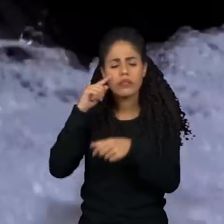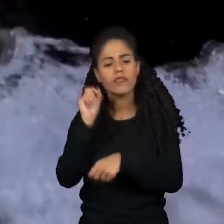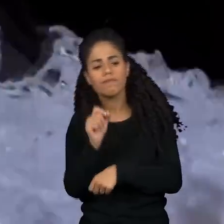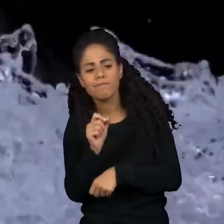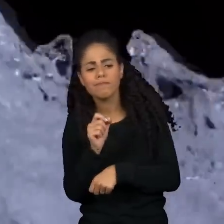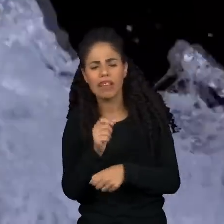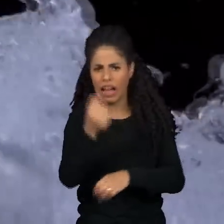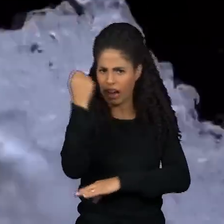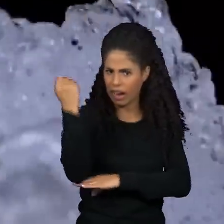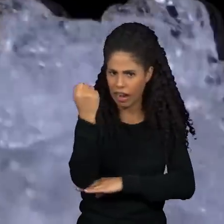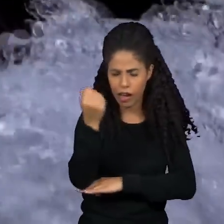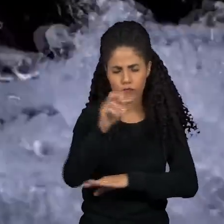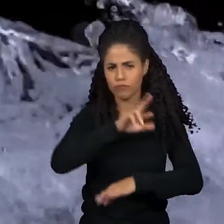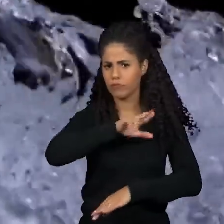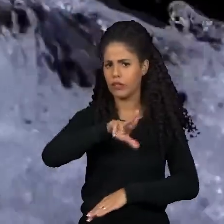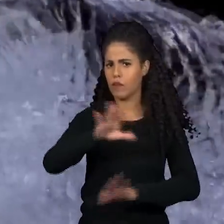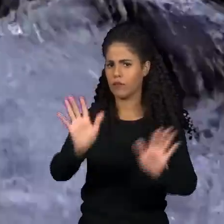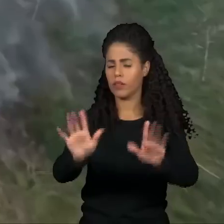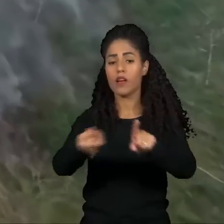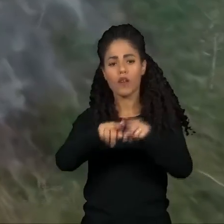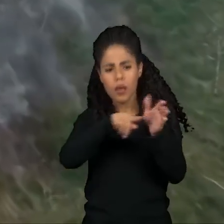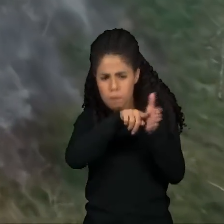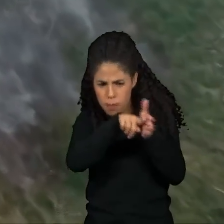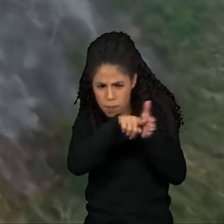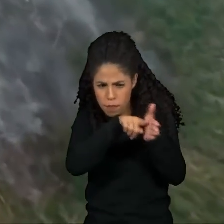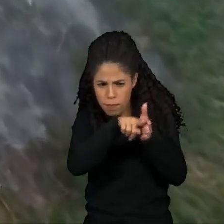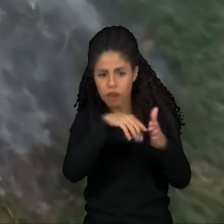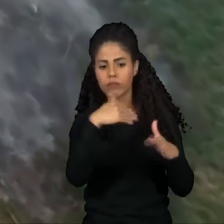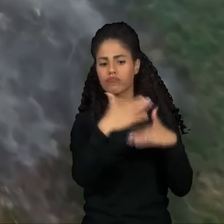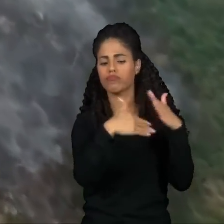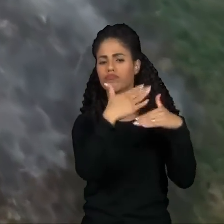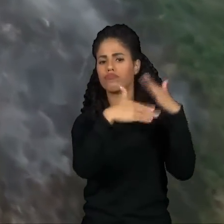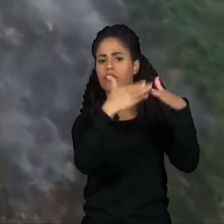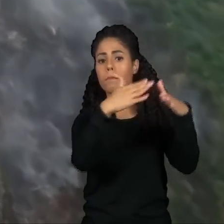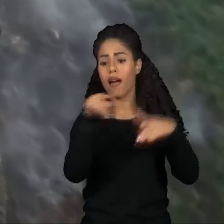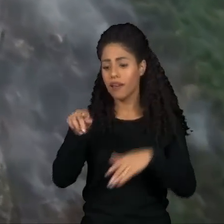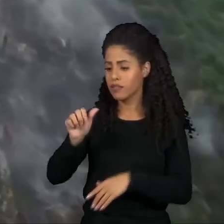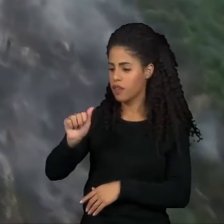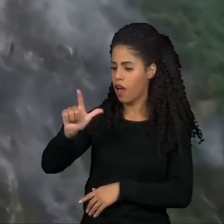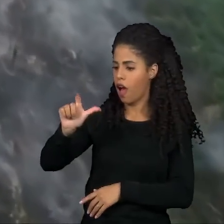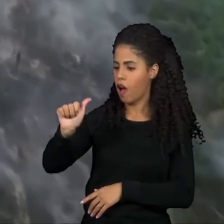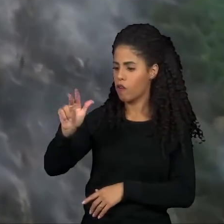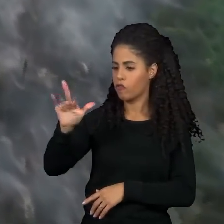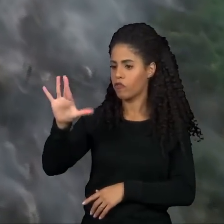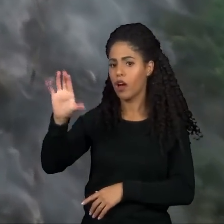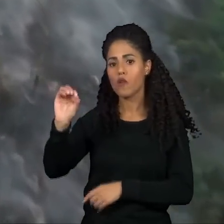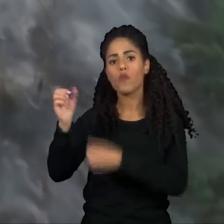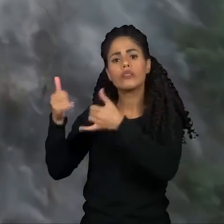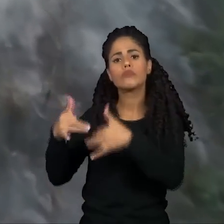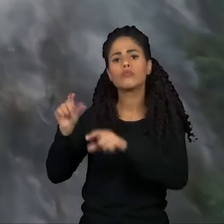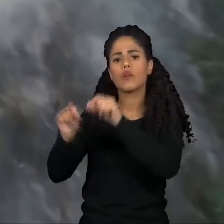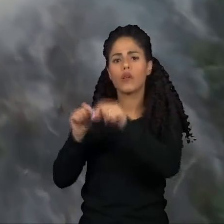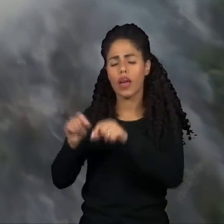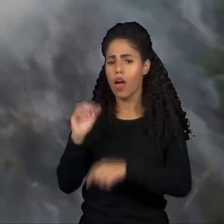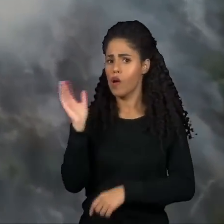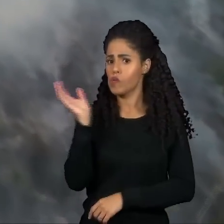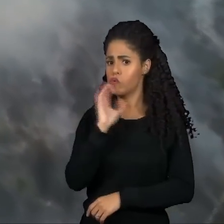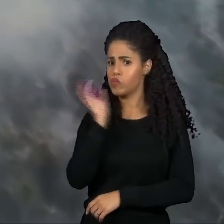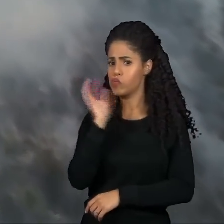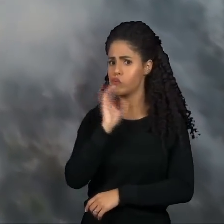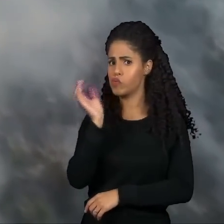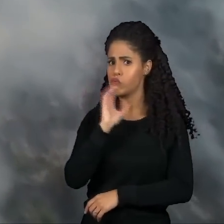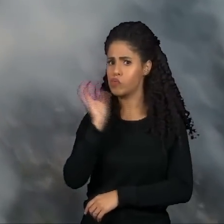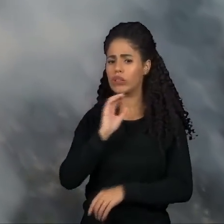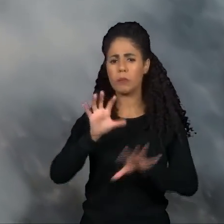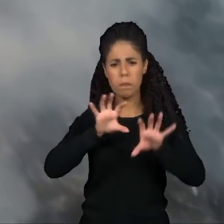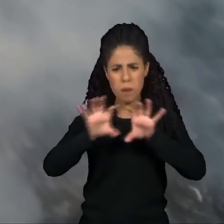consequências graves. As pesquisas devem evoluir, mas o professor considera que velocidade e intensidade